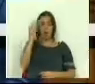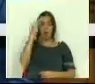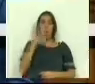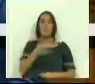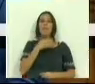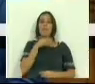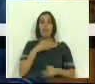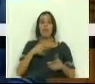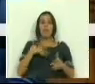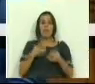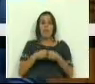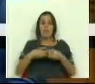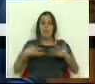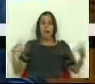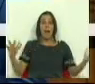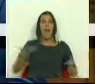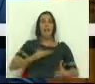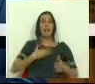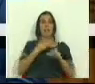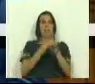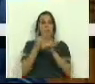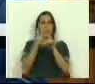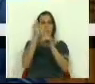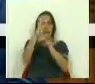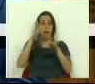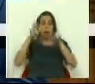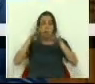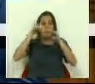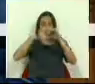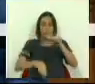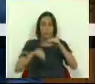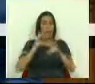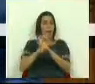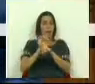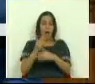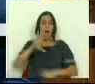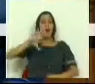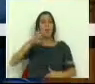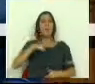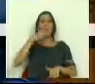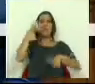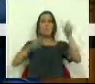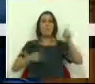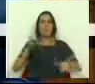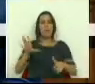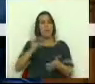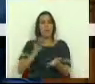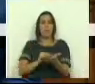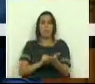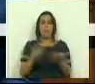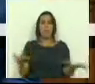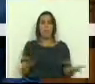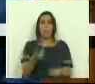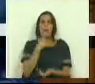número de falências não para de crescer. A dívida aumenta. A recessão veio para ficar. O país e os portugueses estão mais pobres.